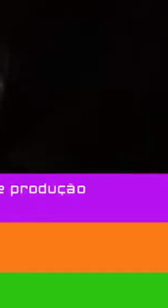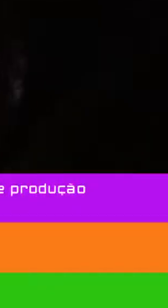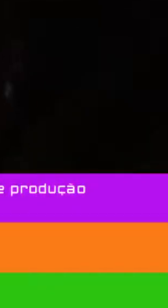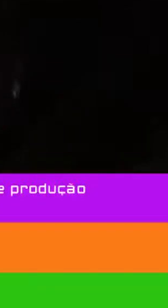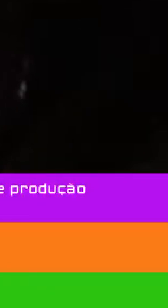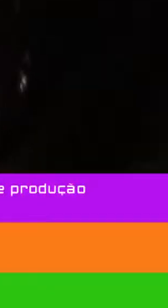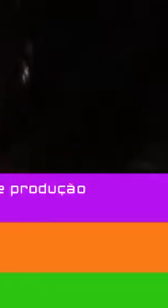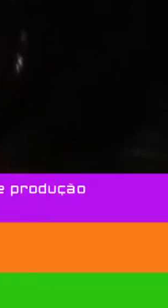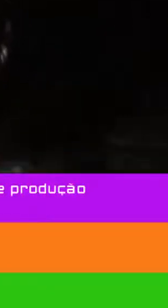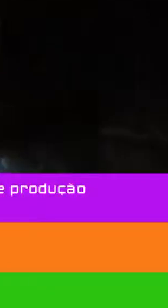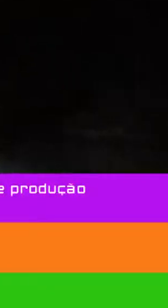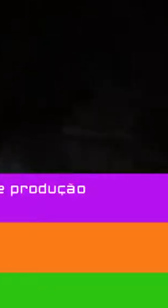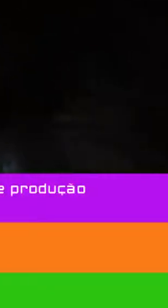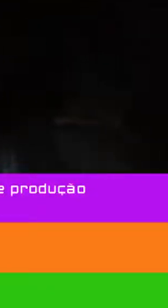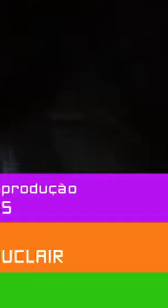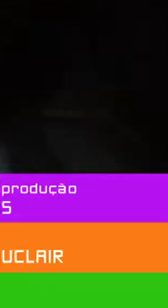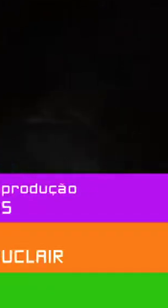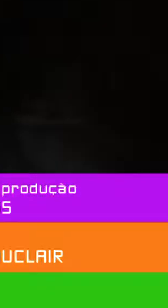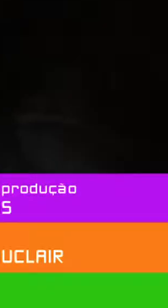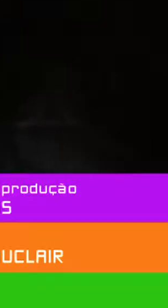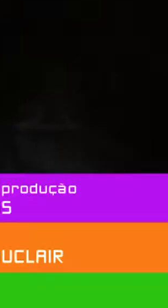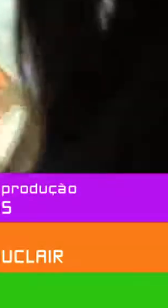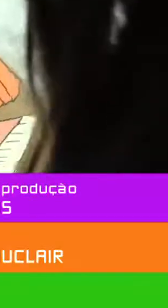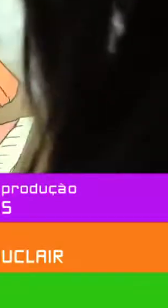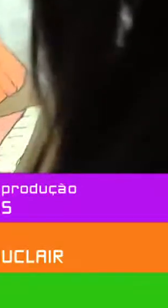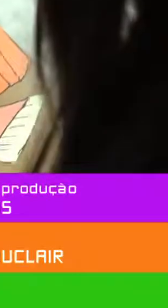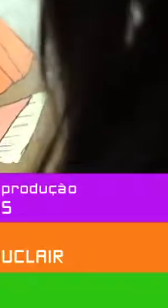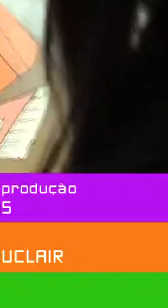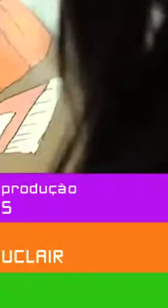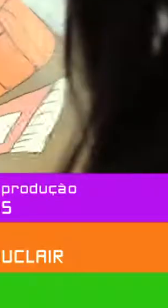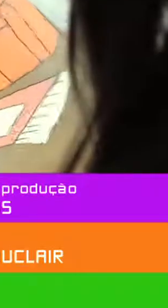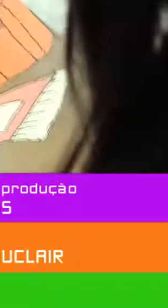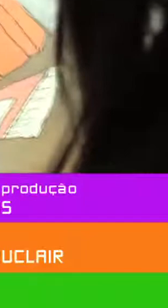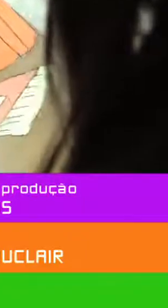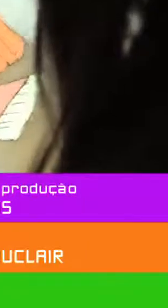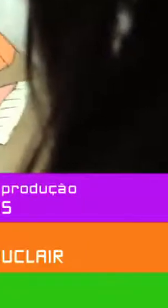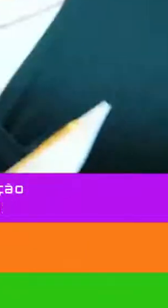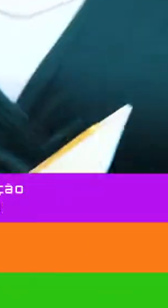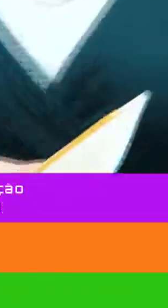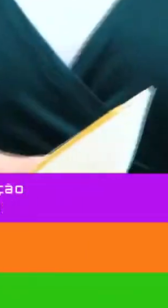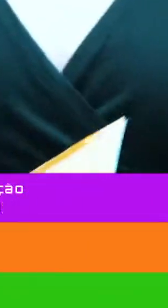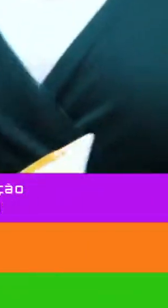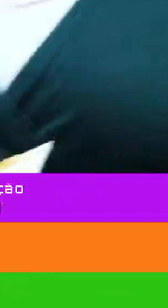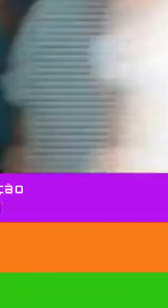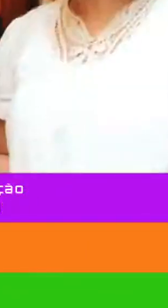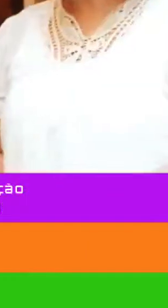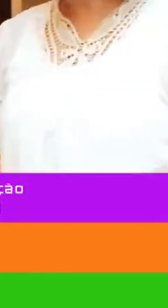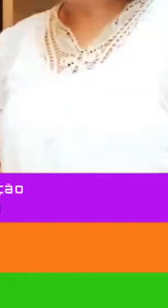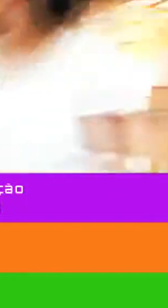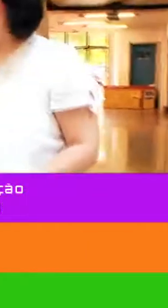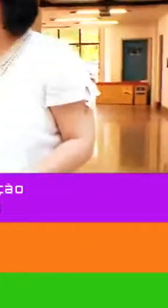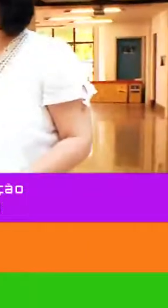Que brilhante. Parabéns. Parabéns, querida. Olha!